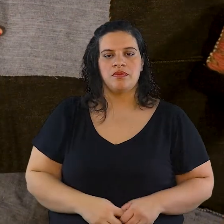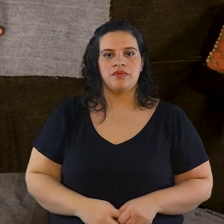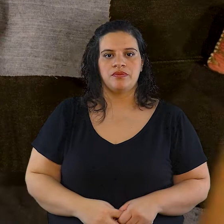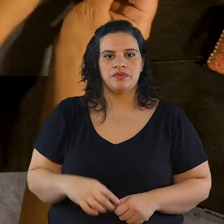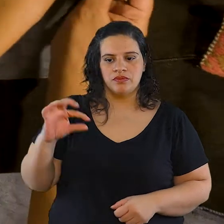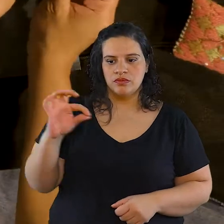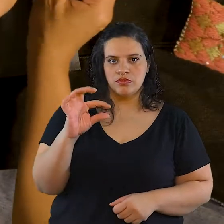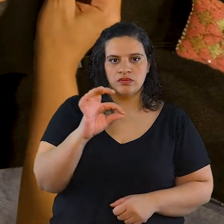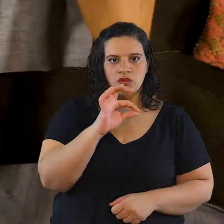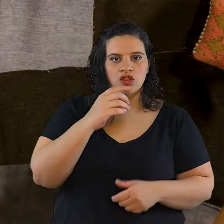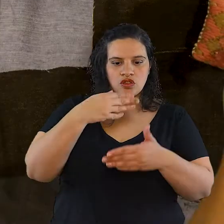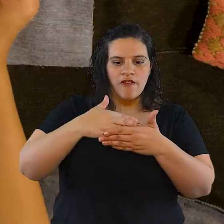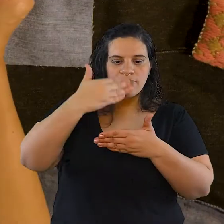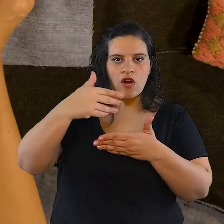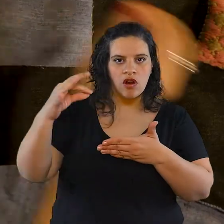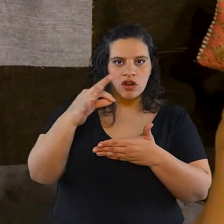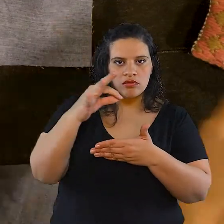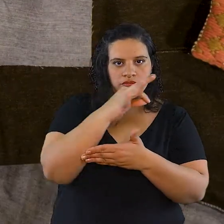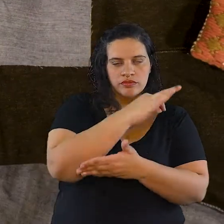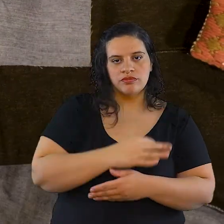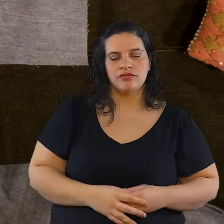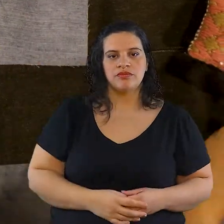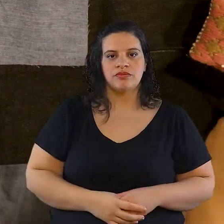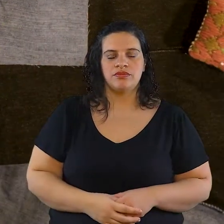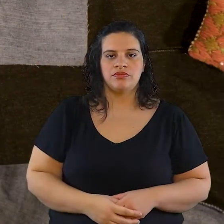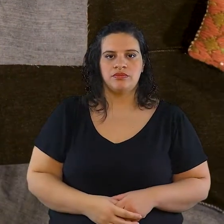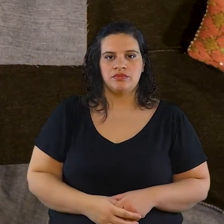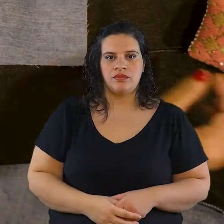alfinetar, só na borda.